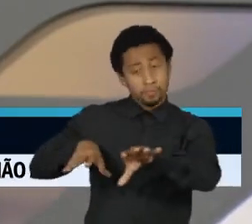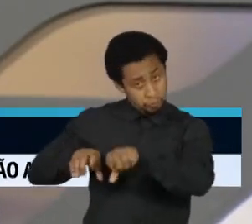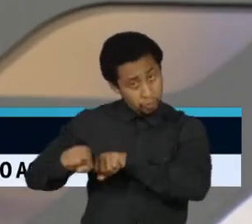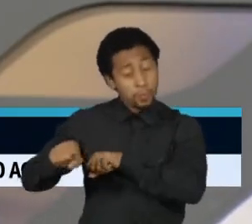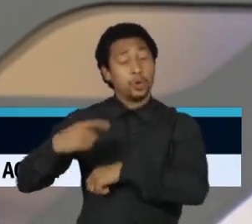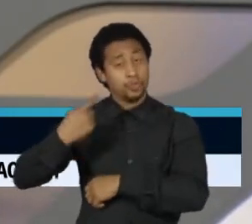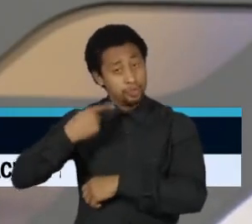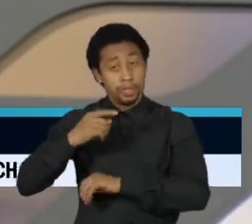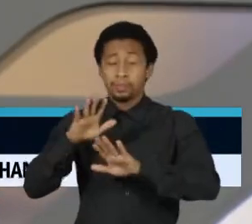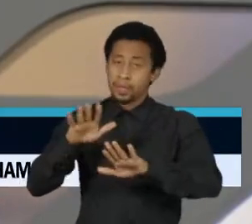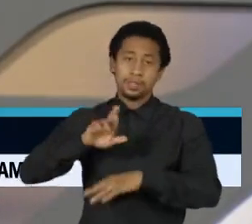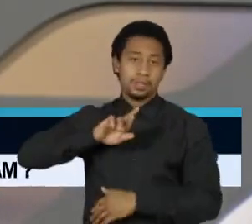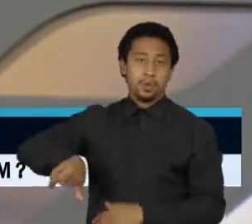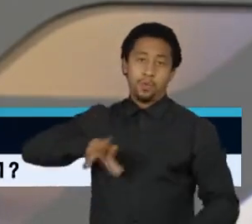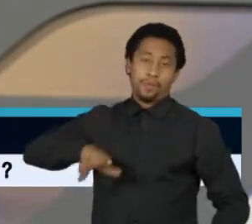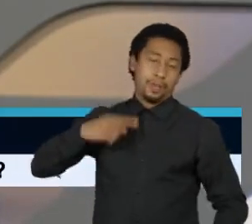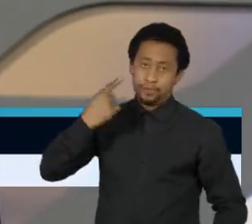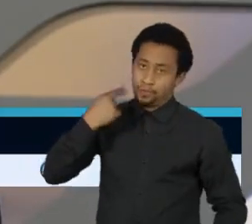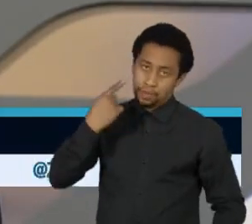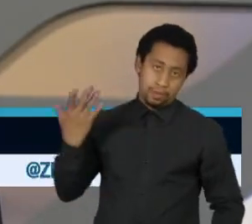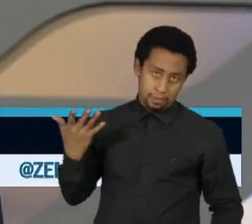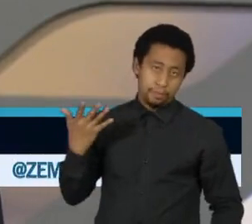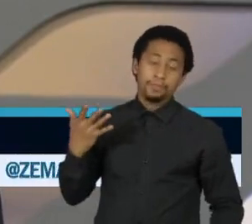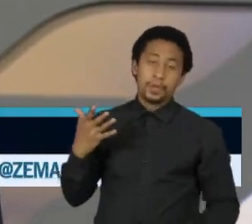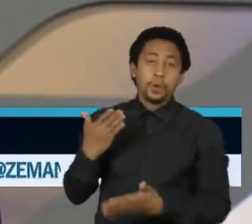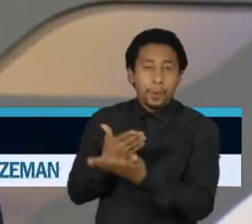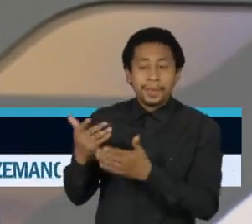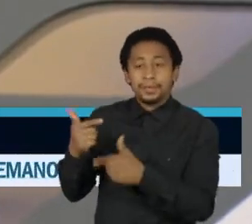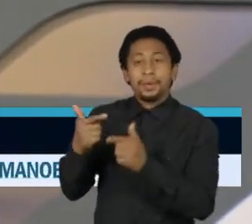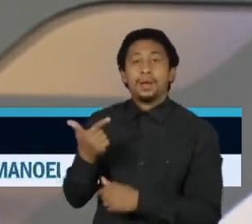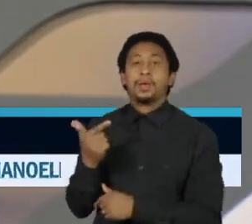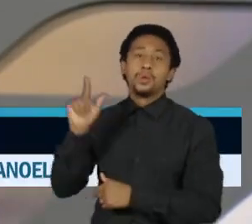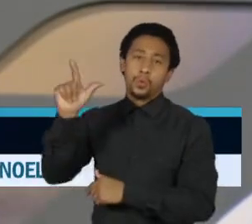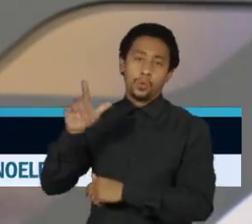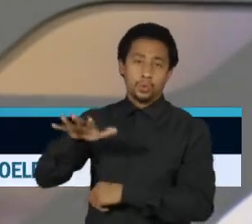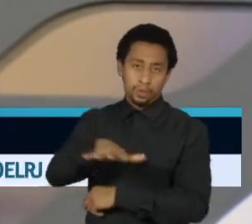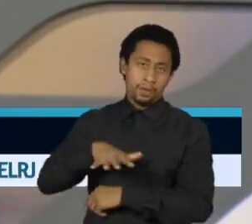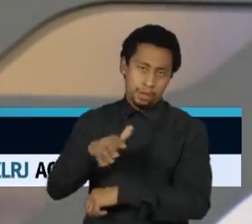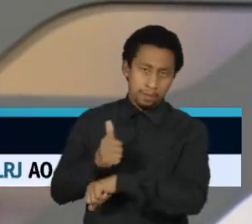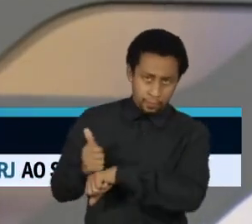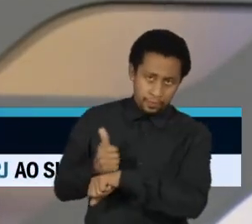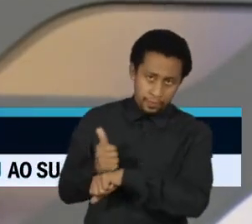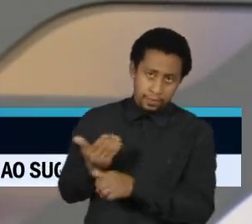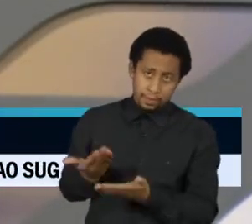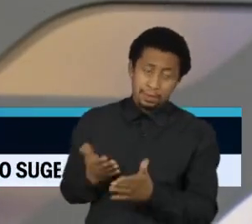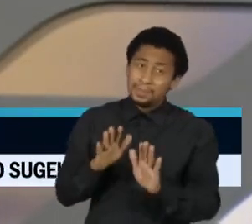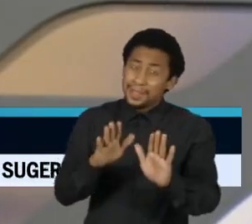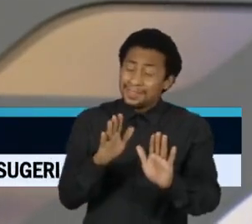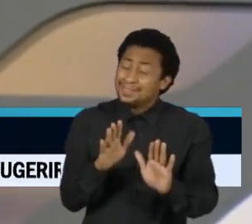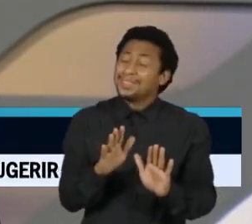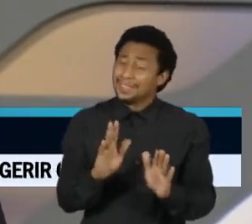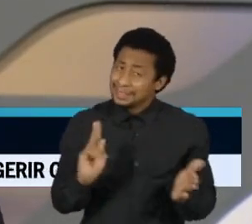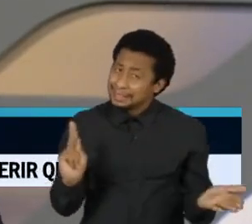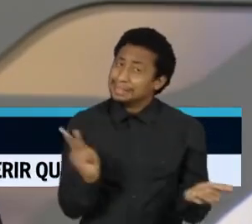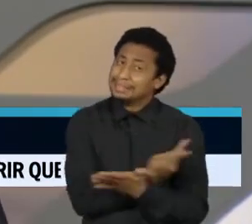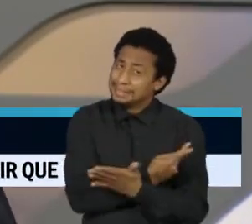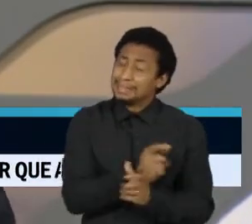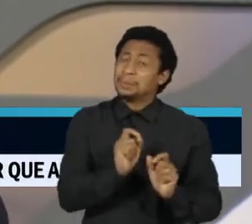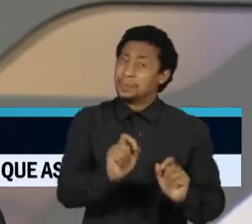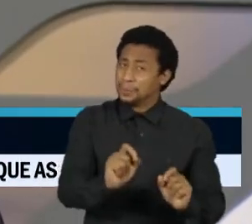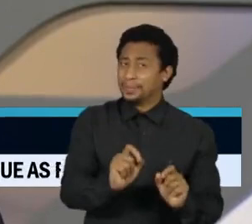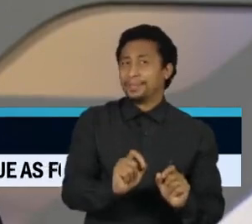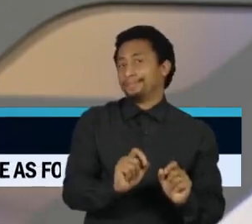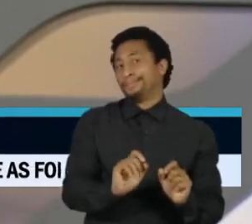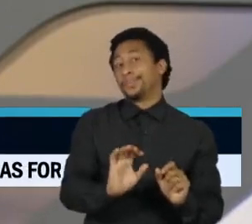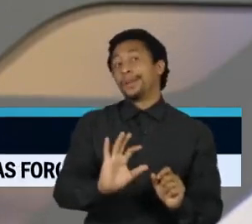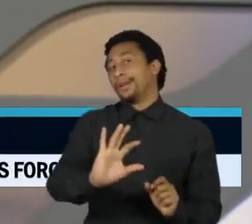advogam, né, que partem para outras profissões, mas eu acho que um pouco disso é uma falha, o que